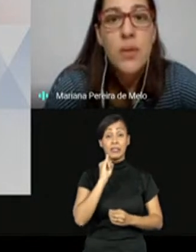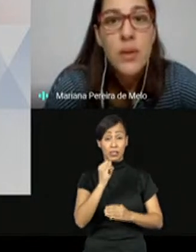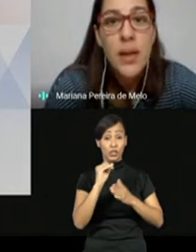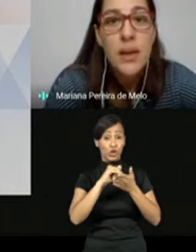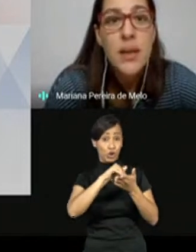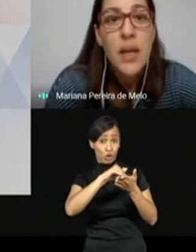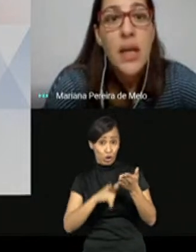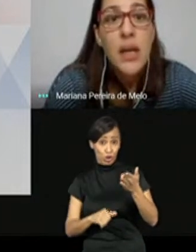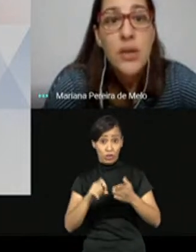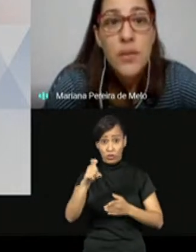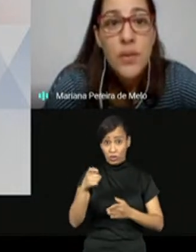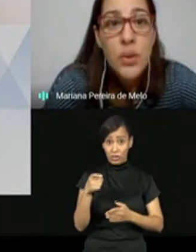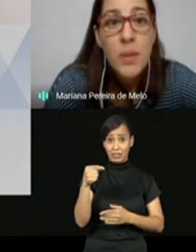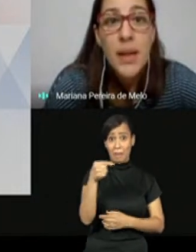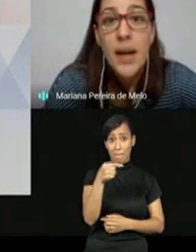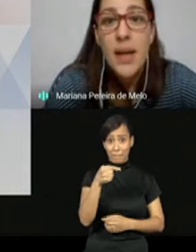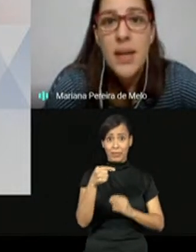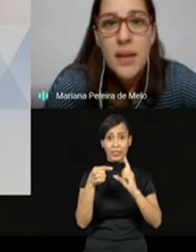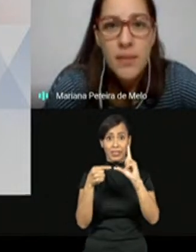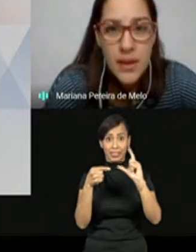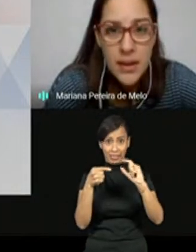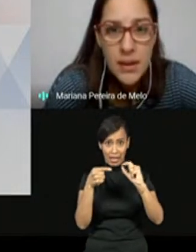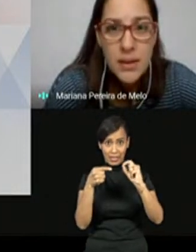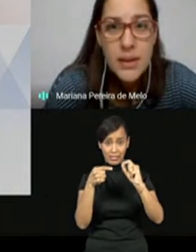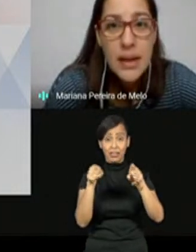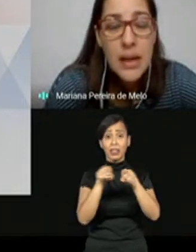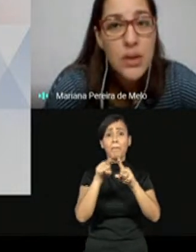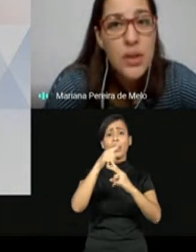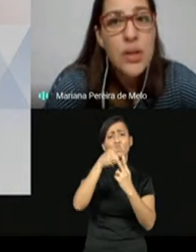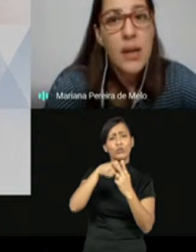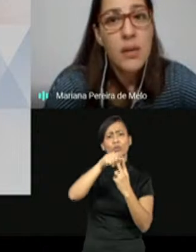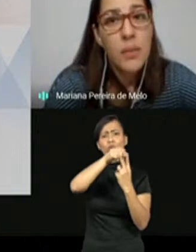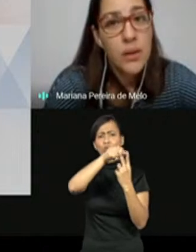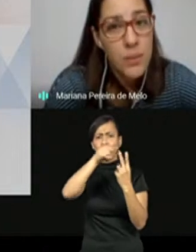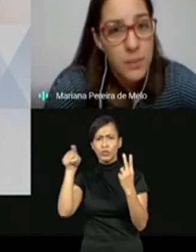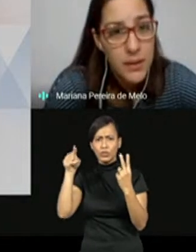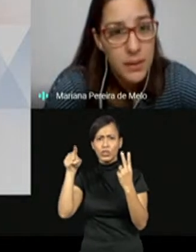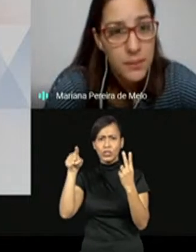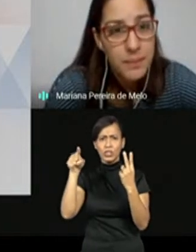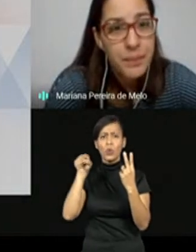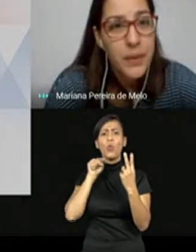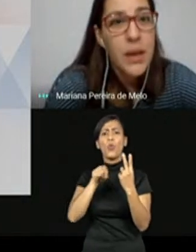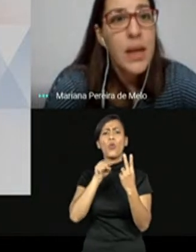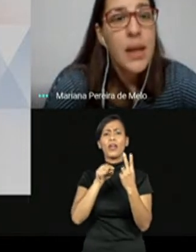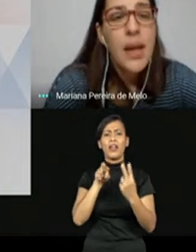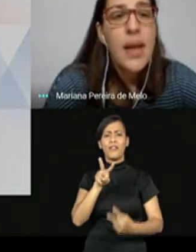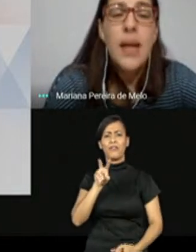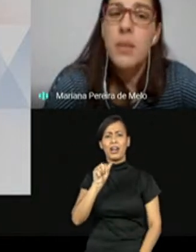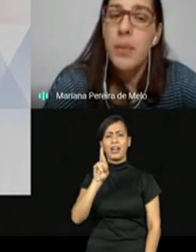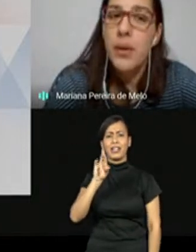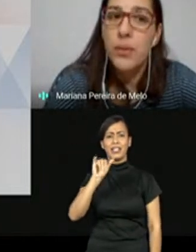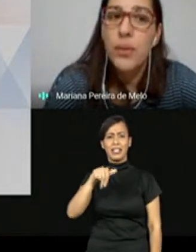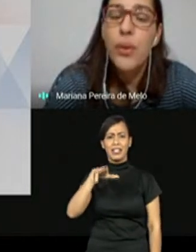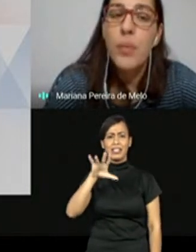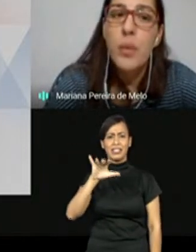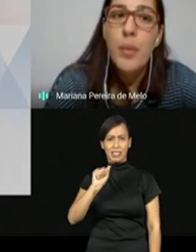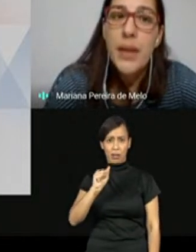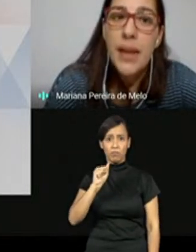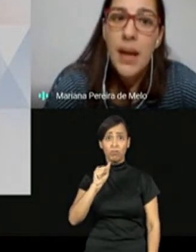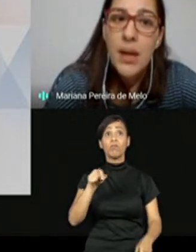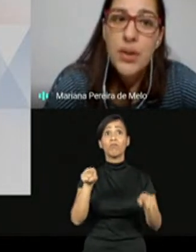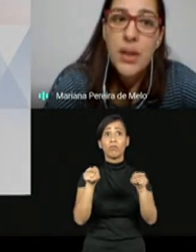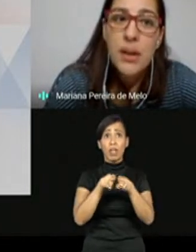x menos 10, e dividir pela raiz da variância, a gente cai numa normal padrão. Ele me perguntou